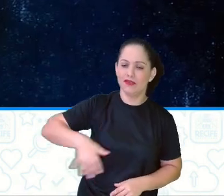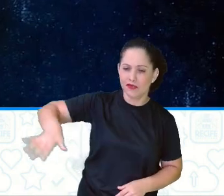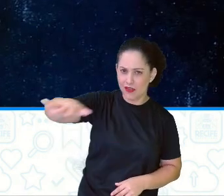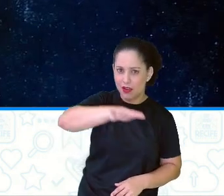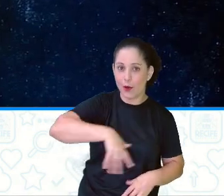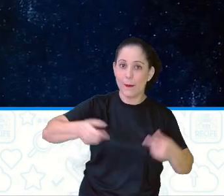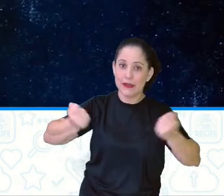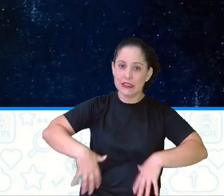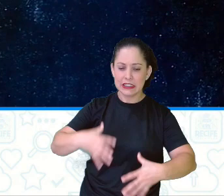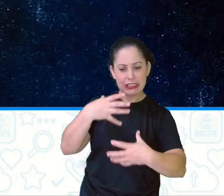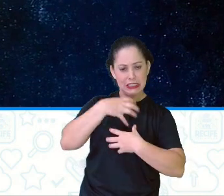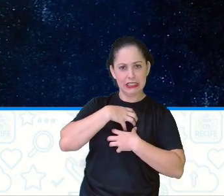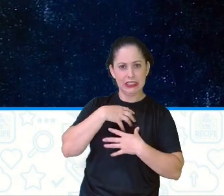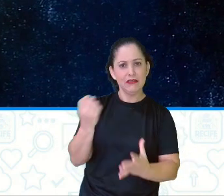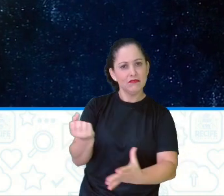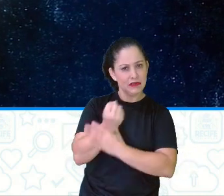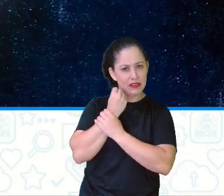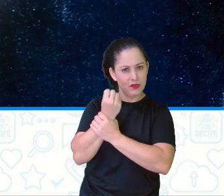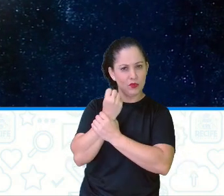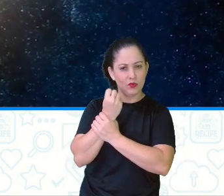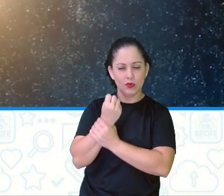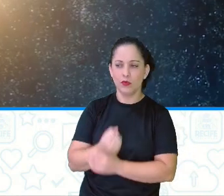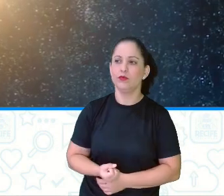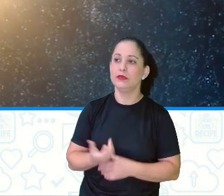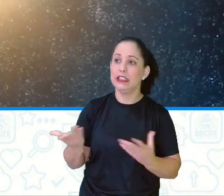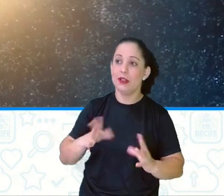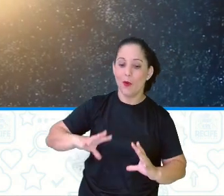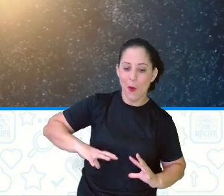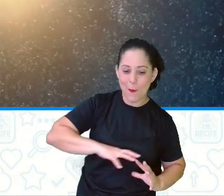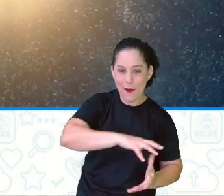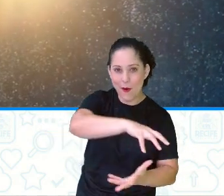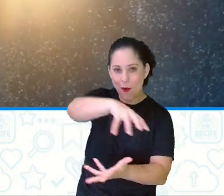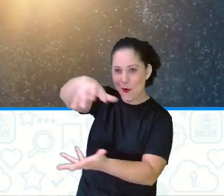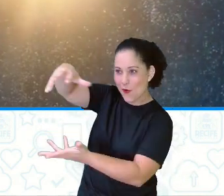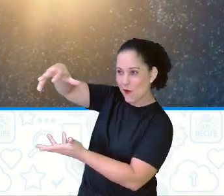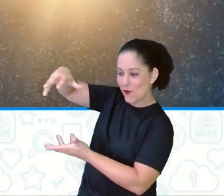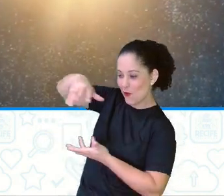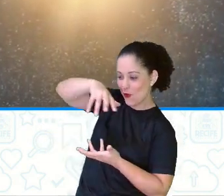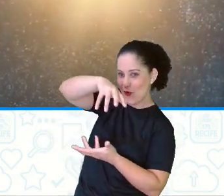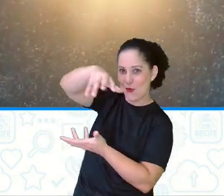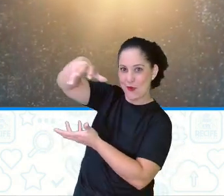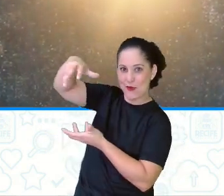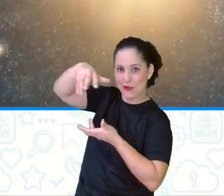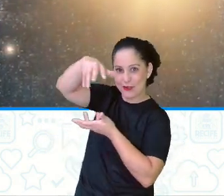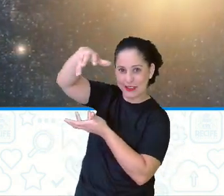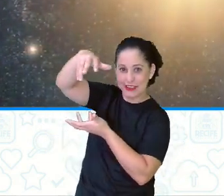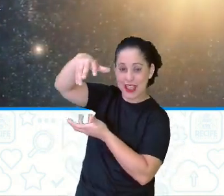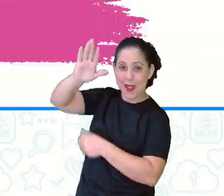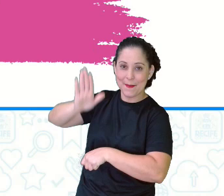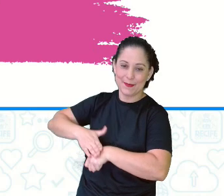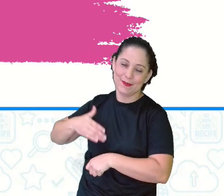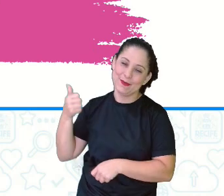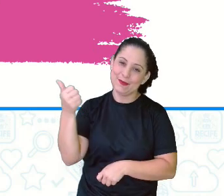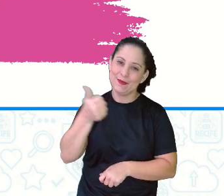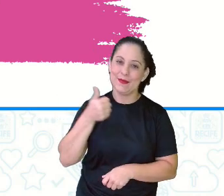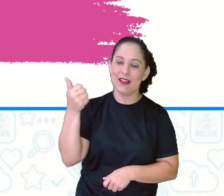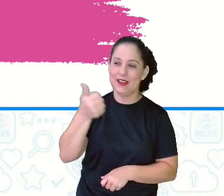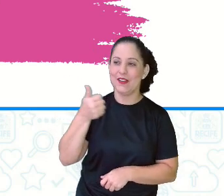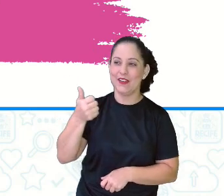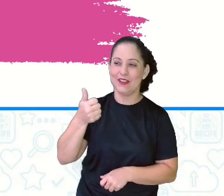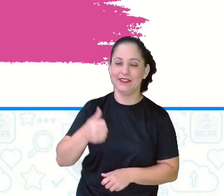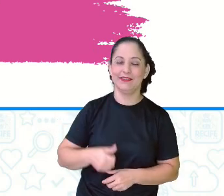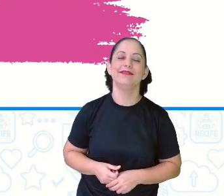acesso à segurança. Para que o nosso planetinha, olha só que lindo ele ali, nosso planetinha Terra sendo